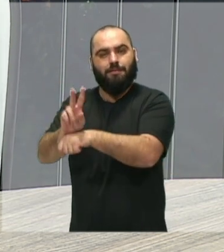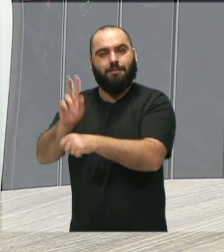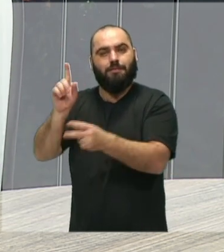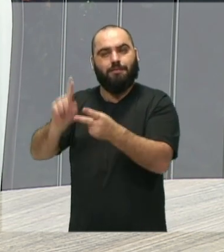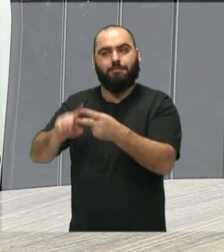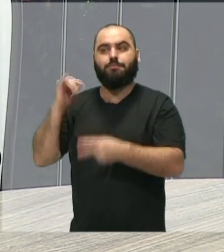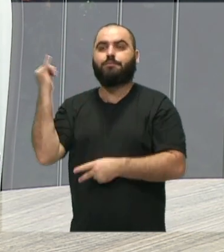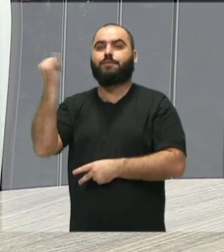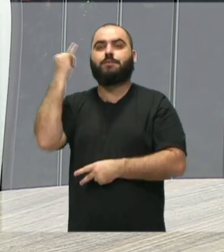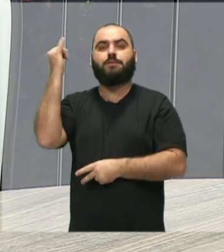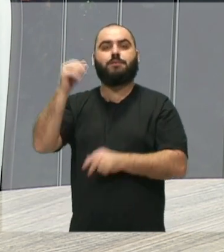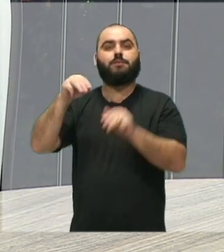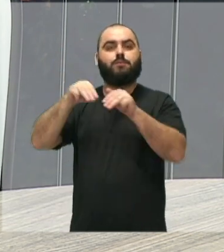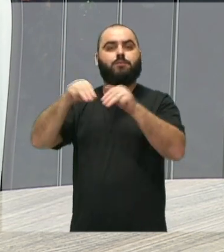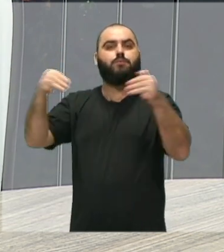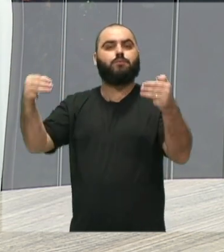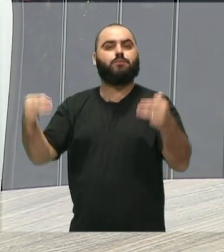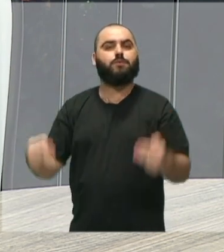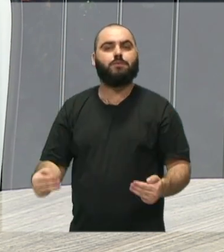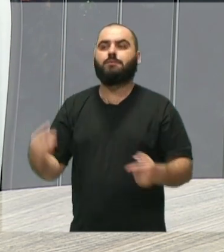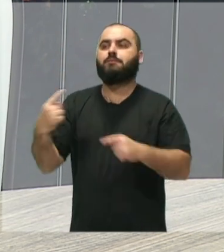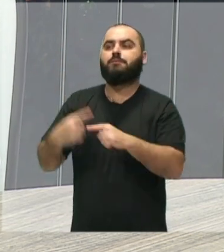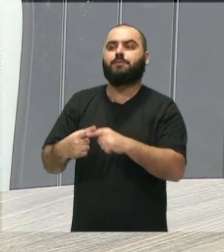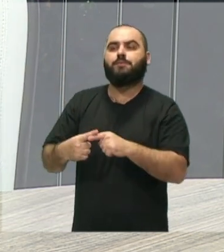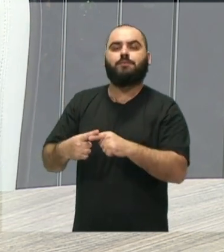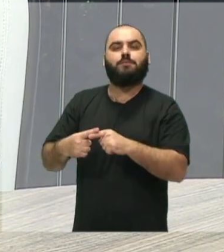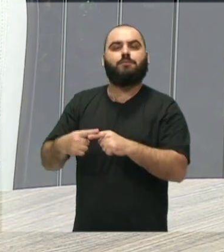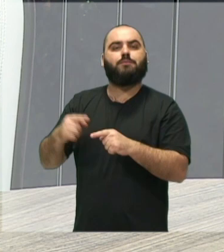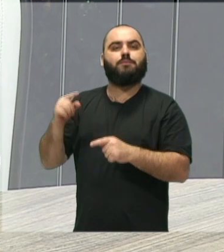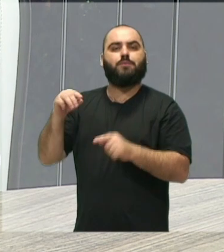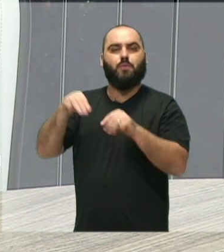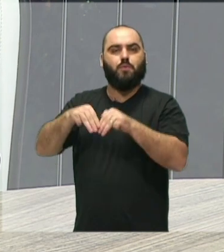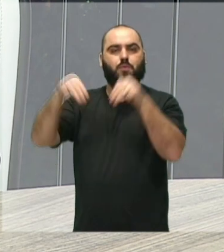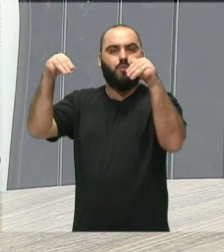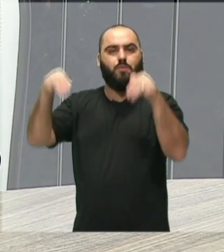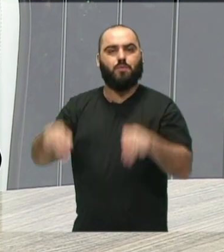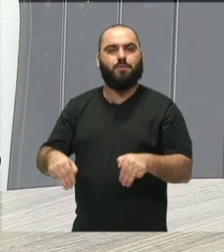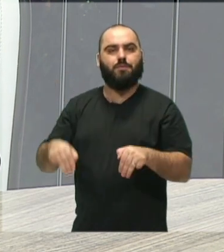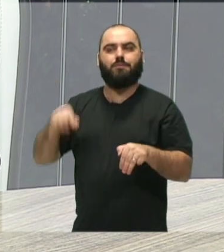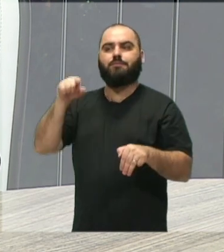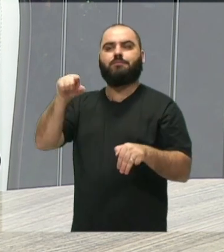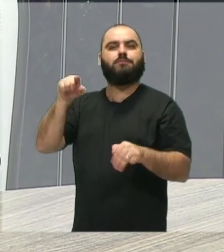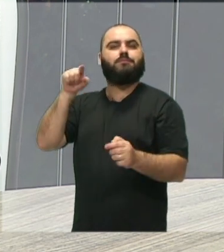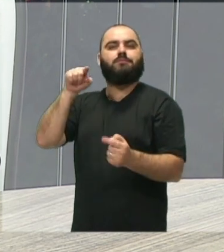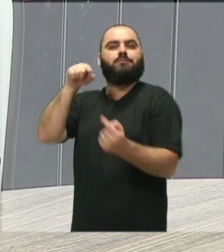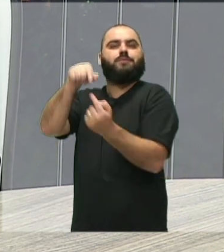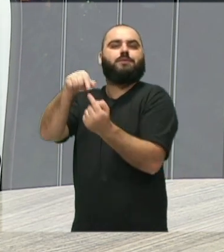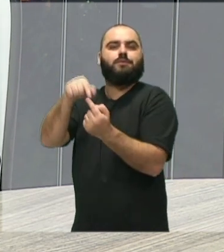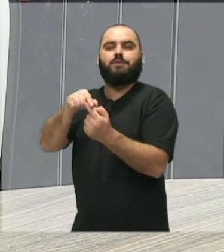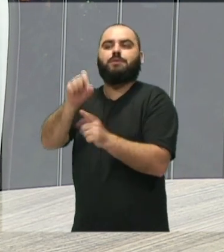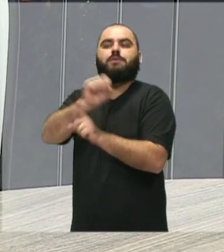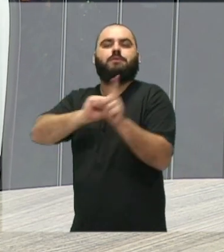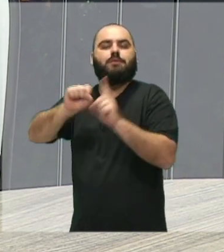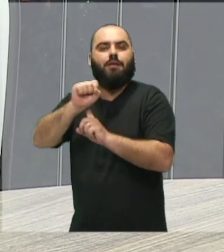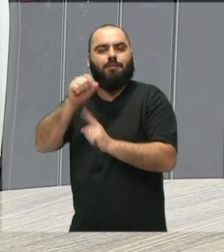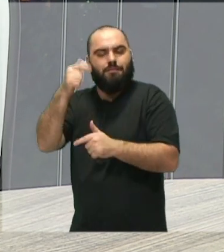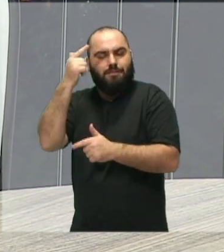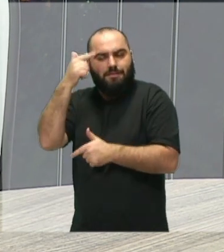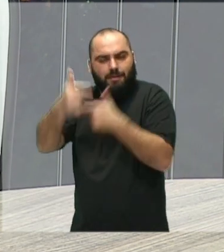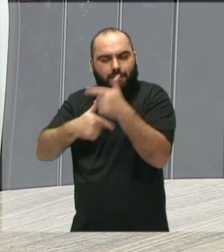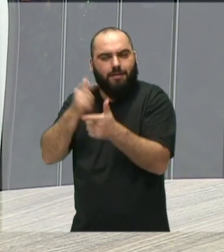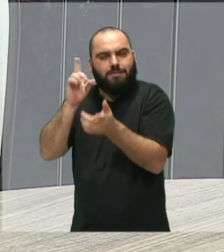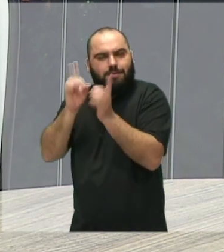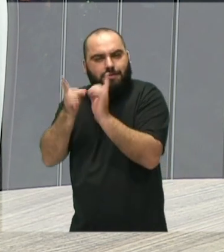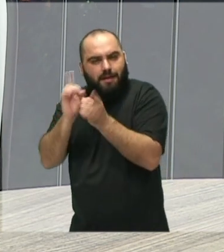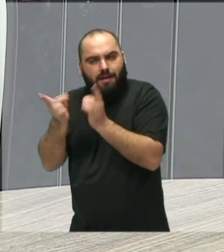do museu, né? Para que ele serve, qual é o intuito dele na sociedade. E esse trabalho mais técnico, né? Esse cuidado, como que é